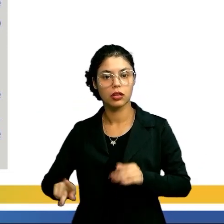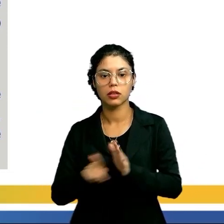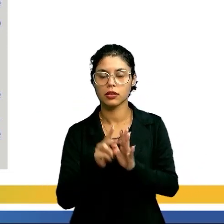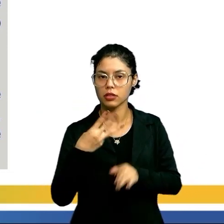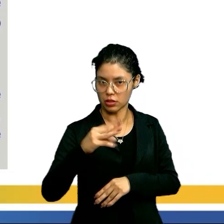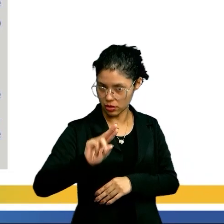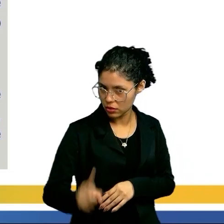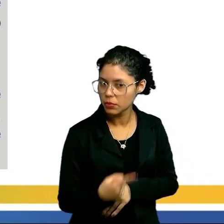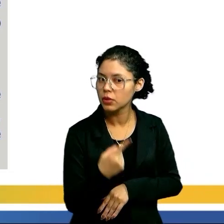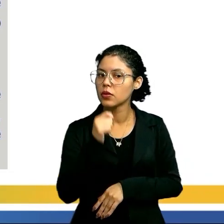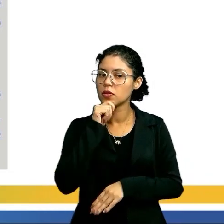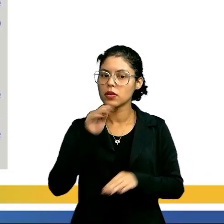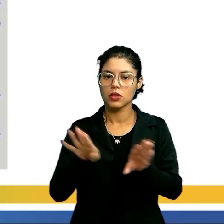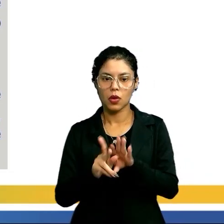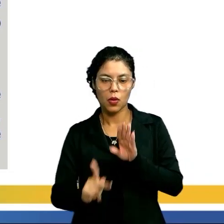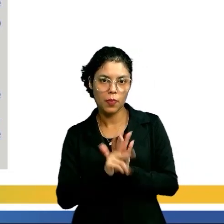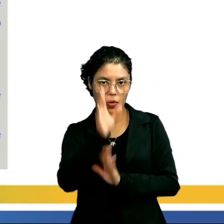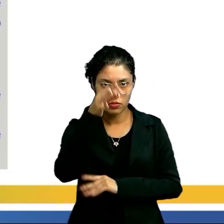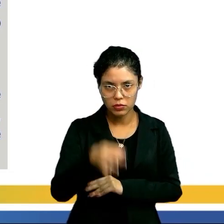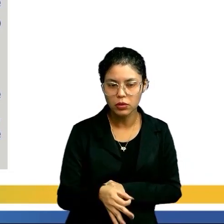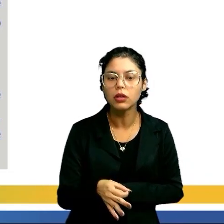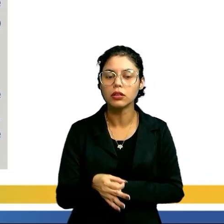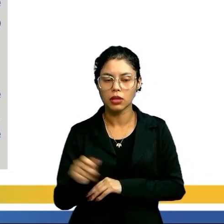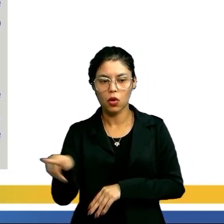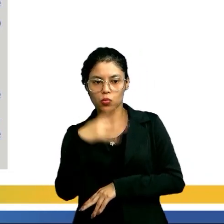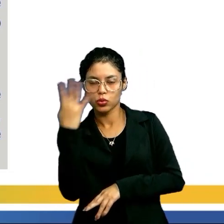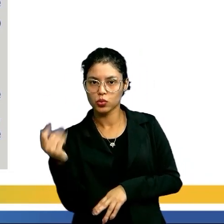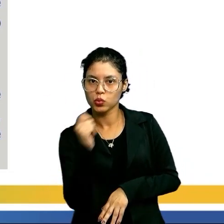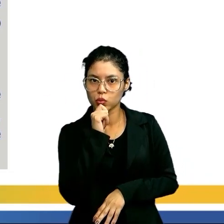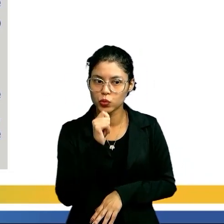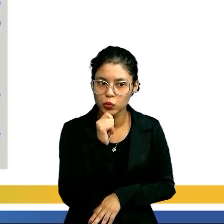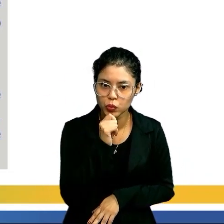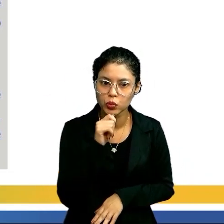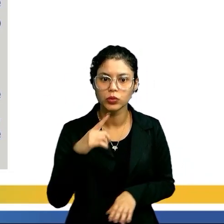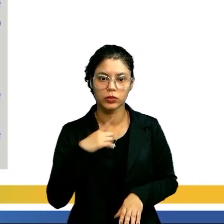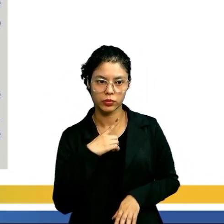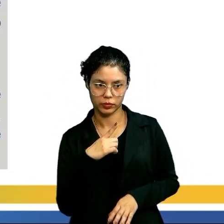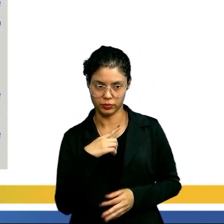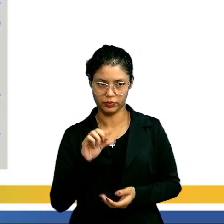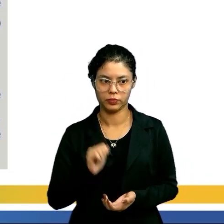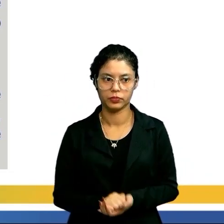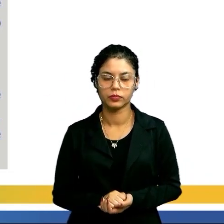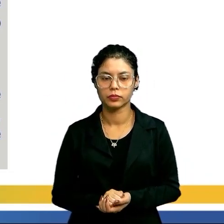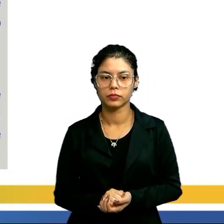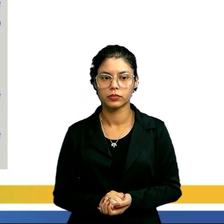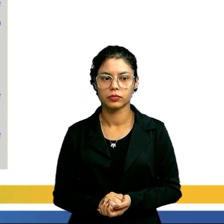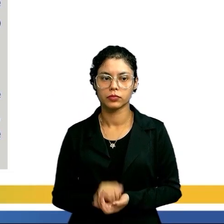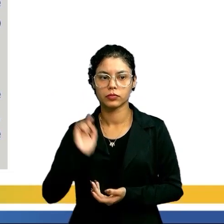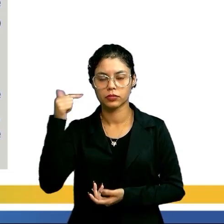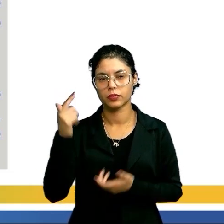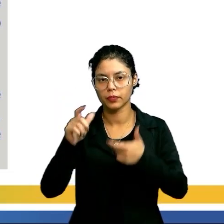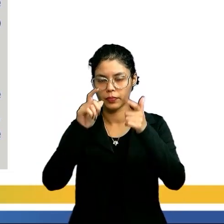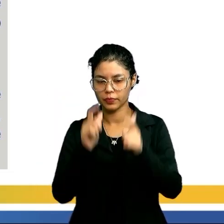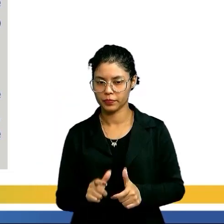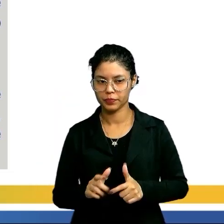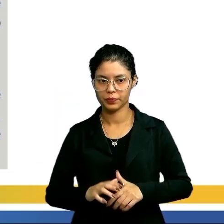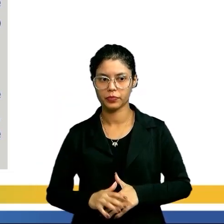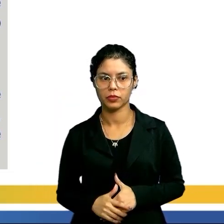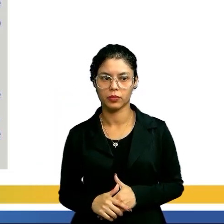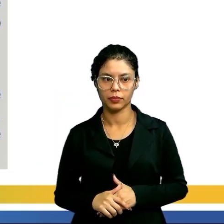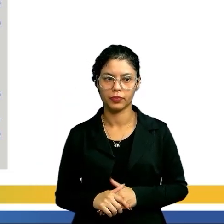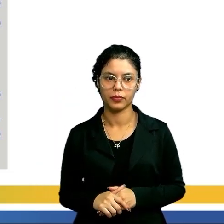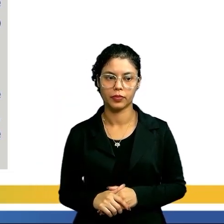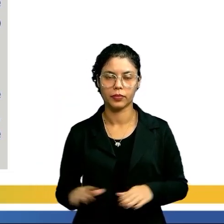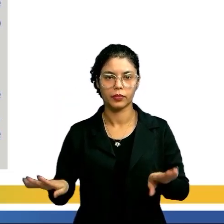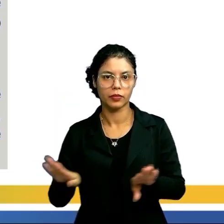3 milhões, é justamente correspondente à quantidade de palestinos que nós temos aí naquele local, naquela